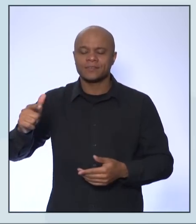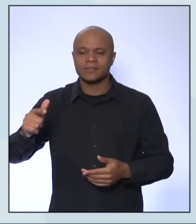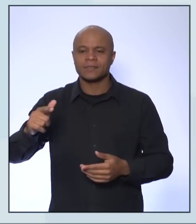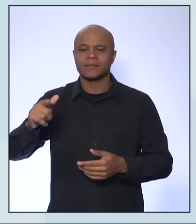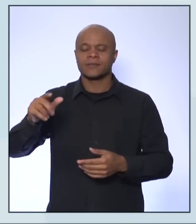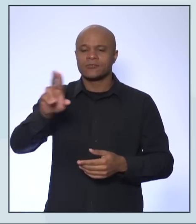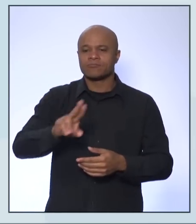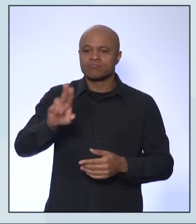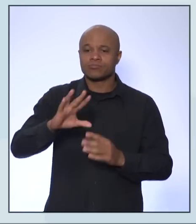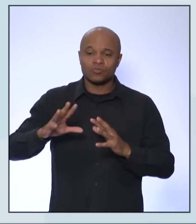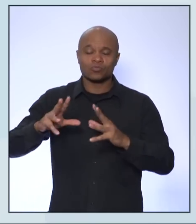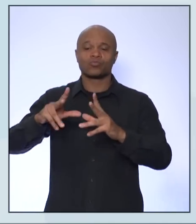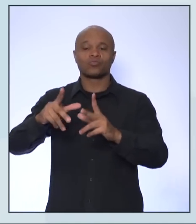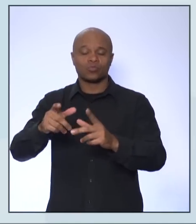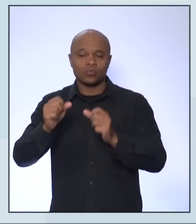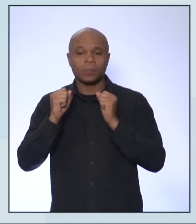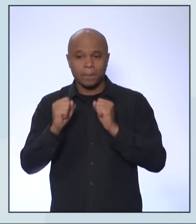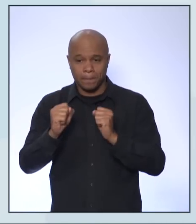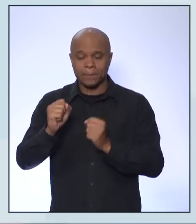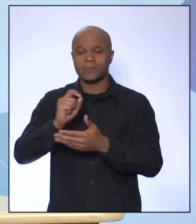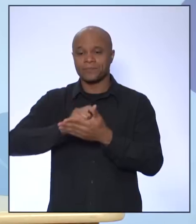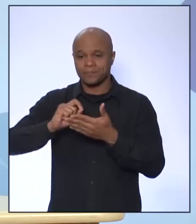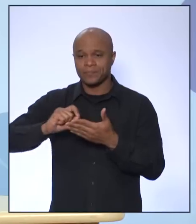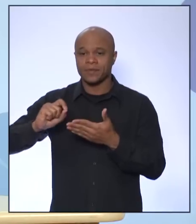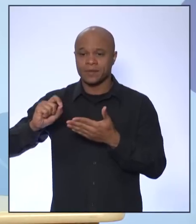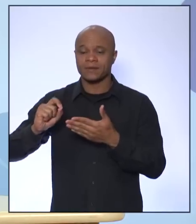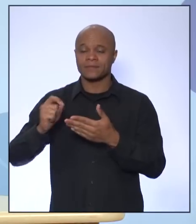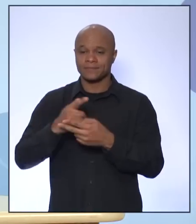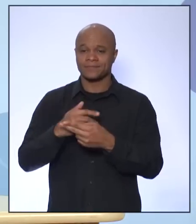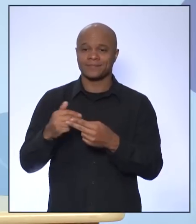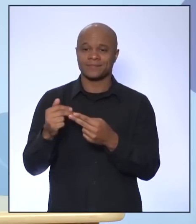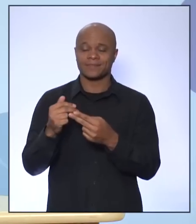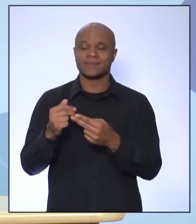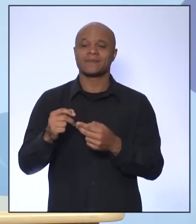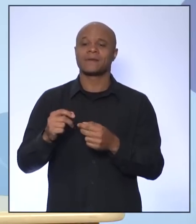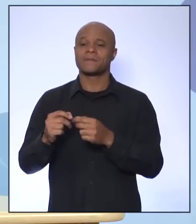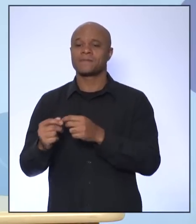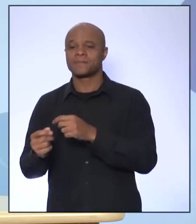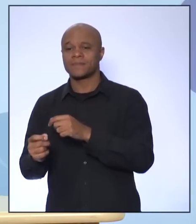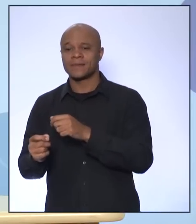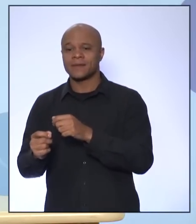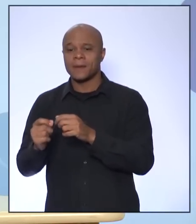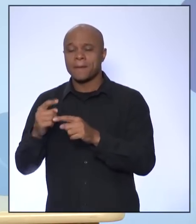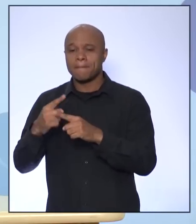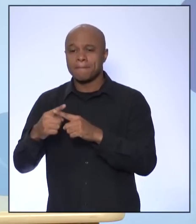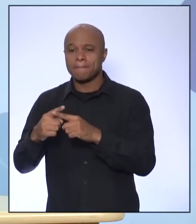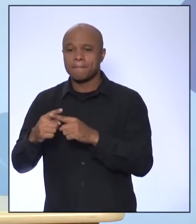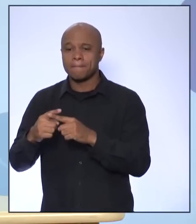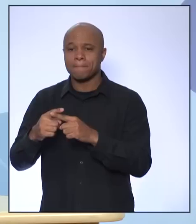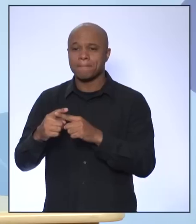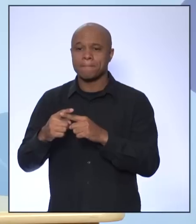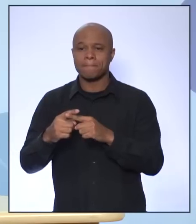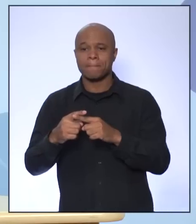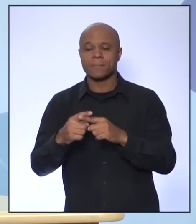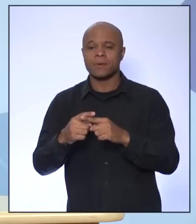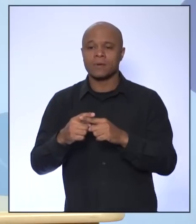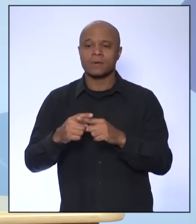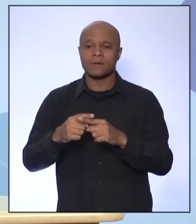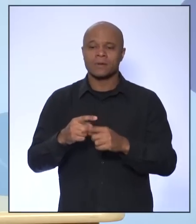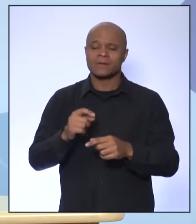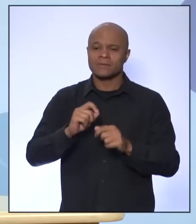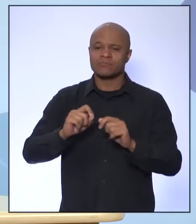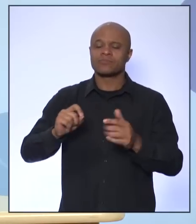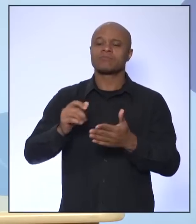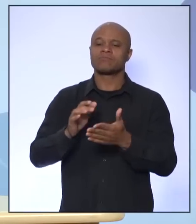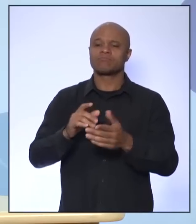pode fazer o seu diário. O interessante é que vocês façam por escrito, para que vocês trabalhem aí a competência